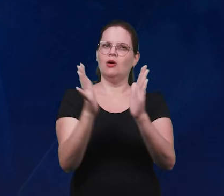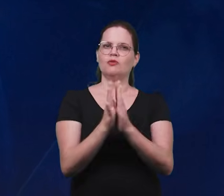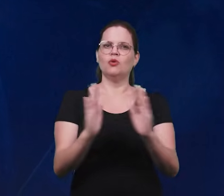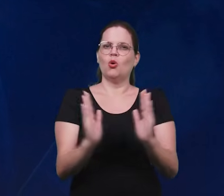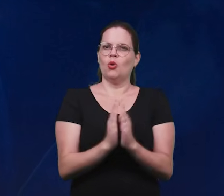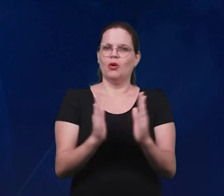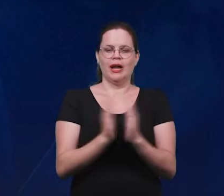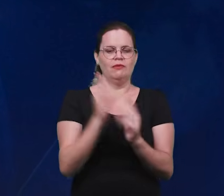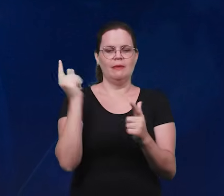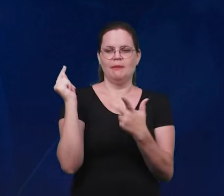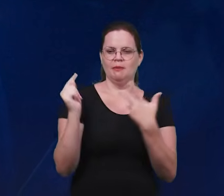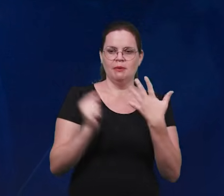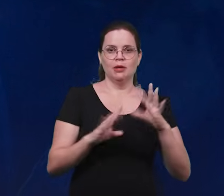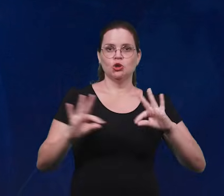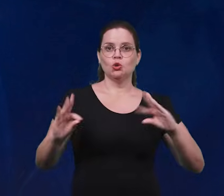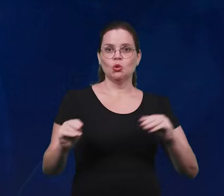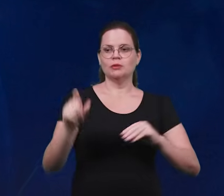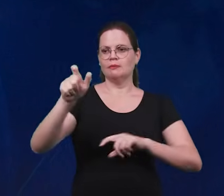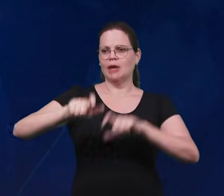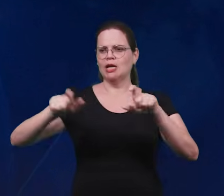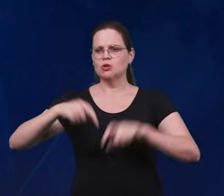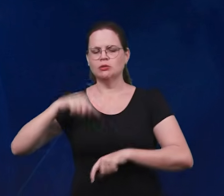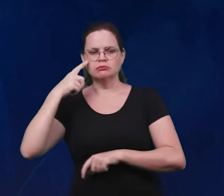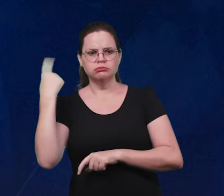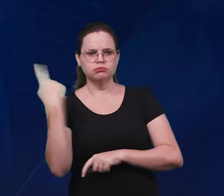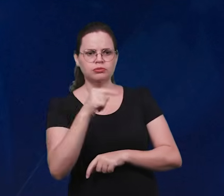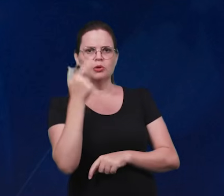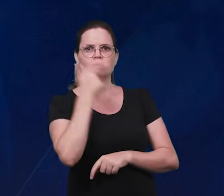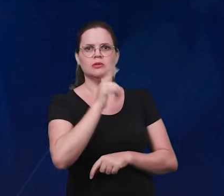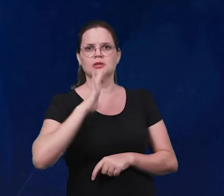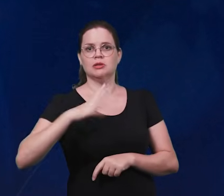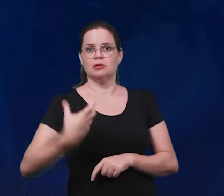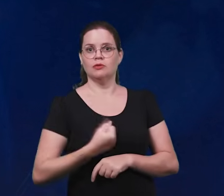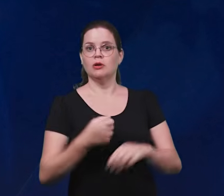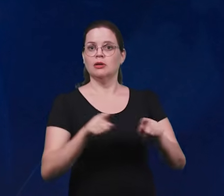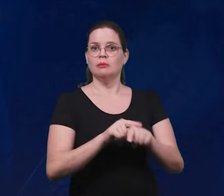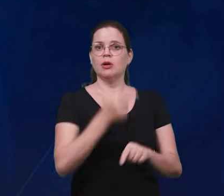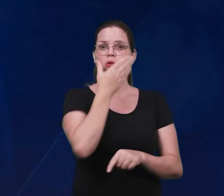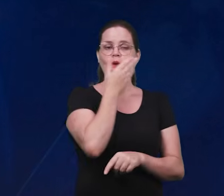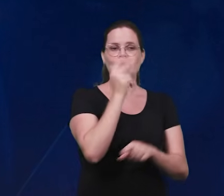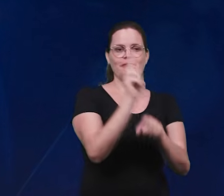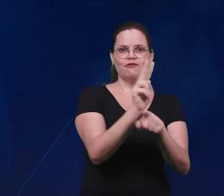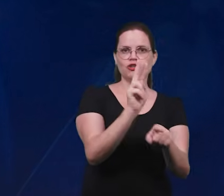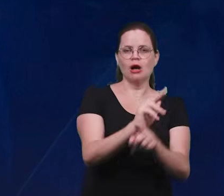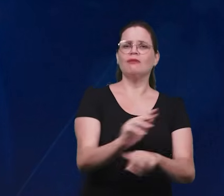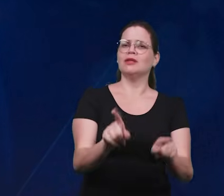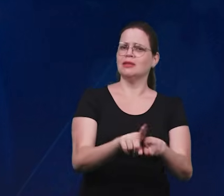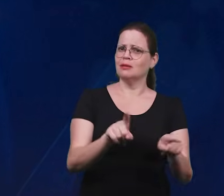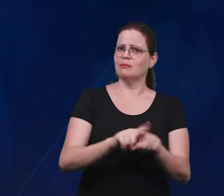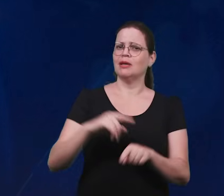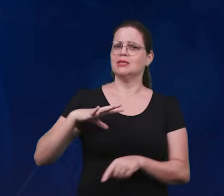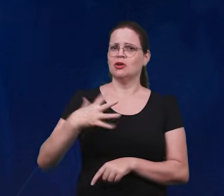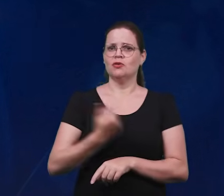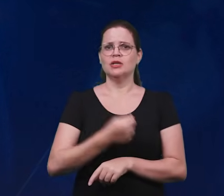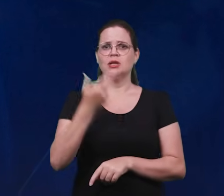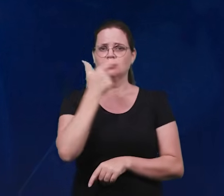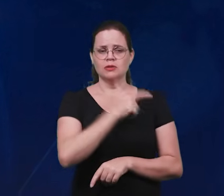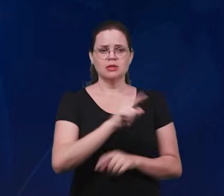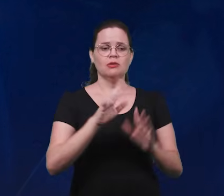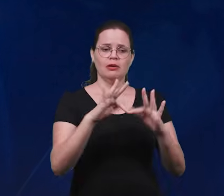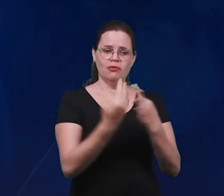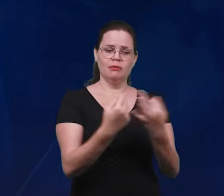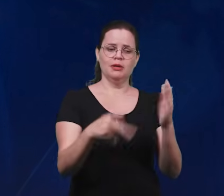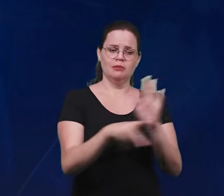família dele foi salva. Então, Jesus quer salvar também a sua